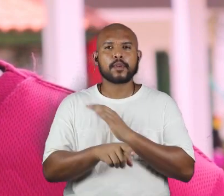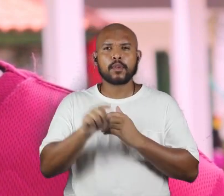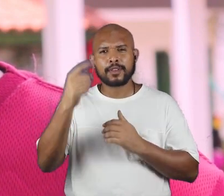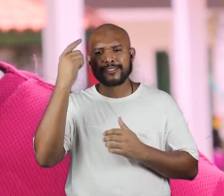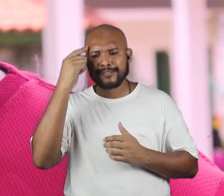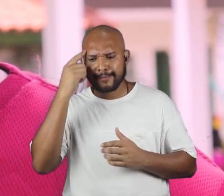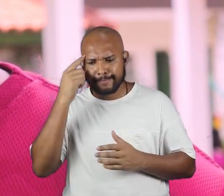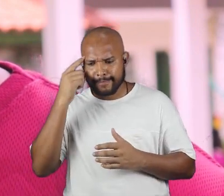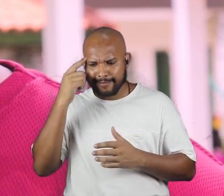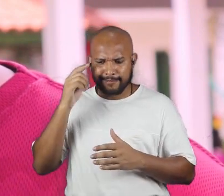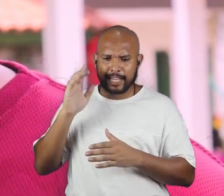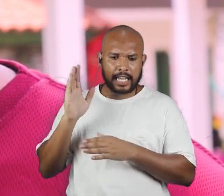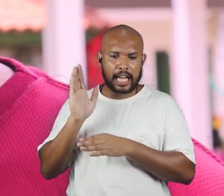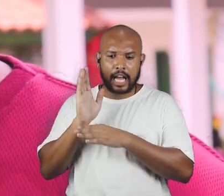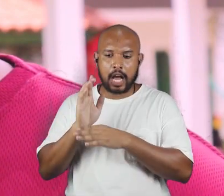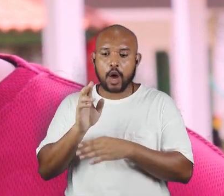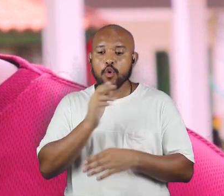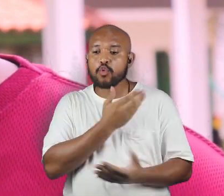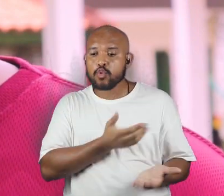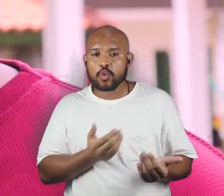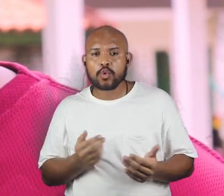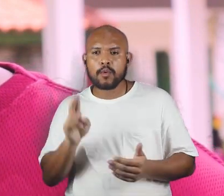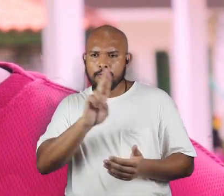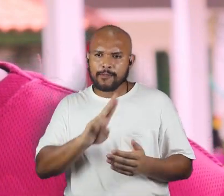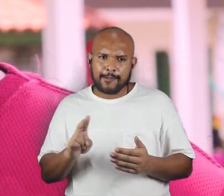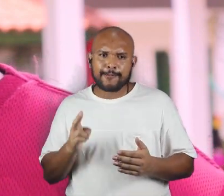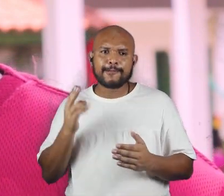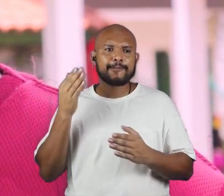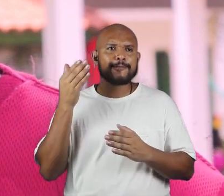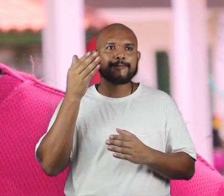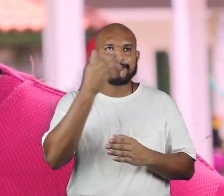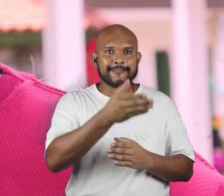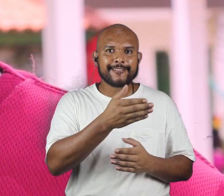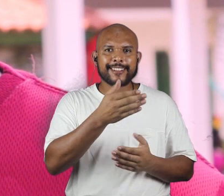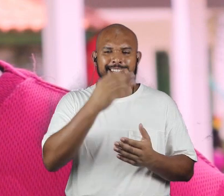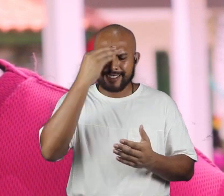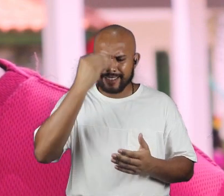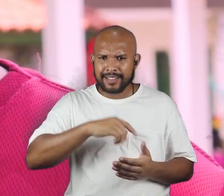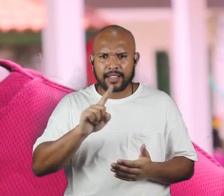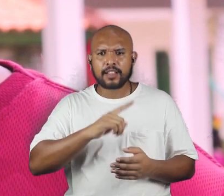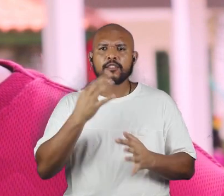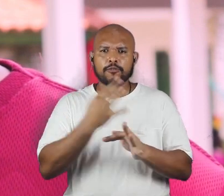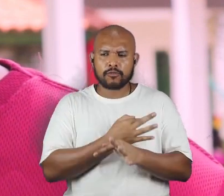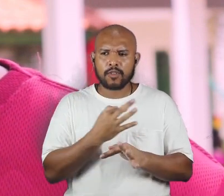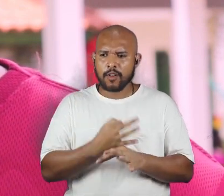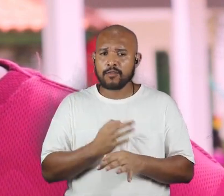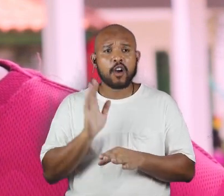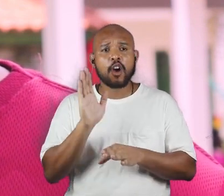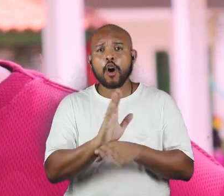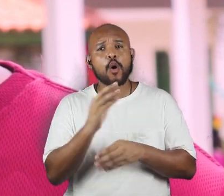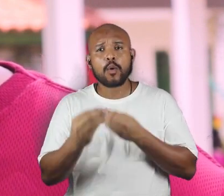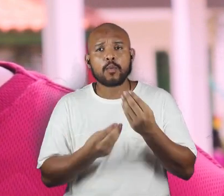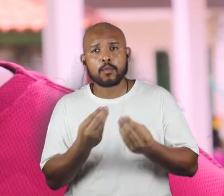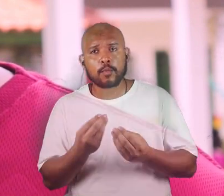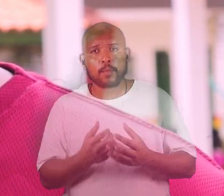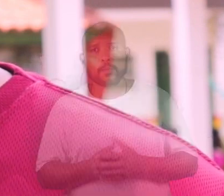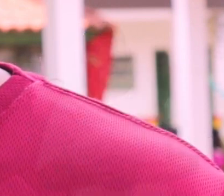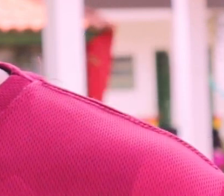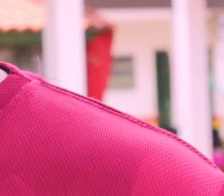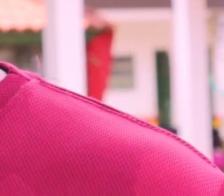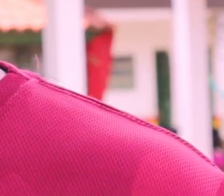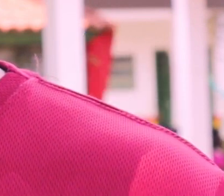essa evasão, né? Que você foi um que teve que desistir, por força maior. Você tem alguma ideia de